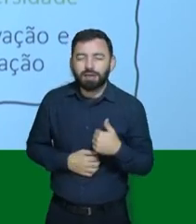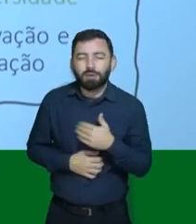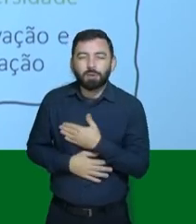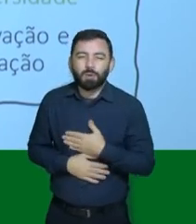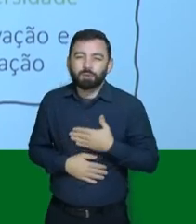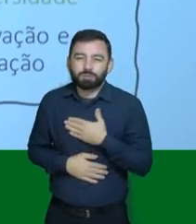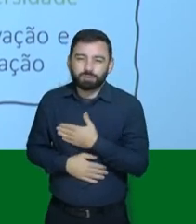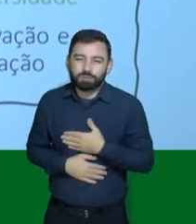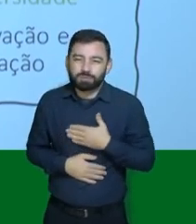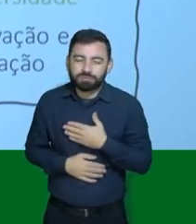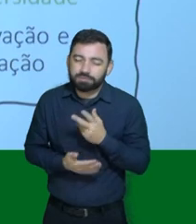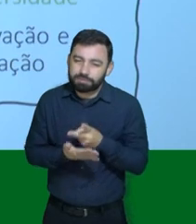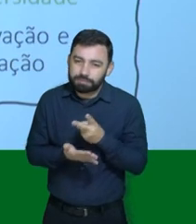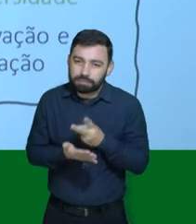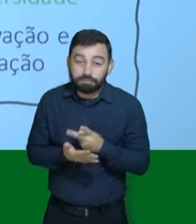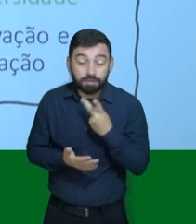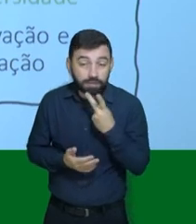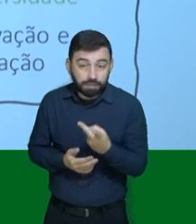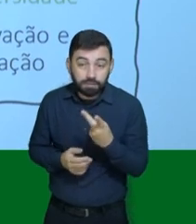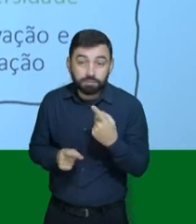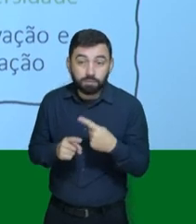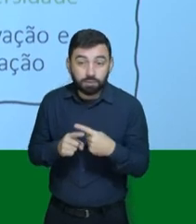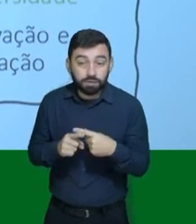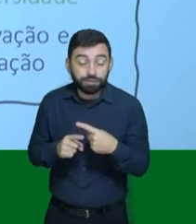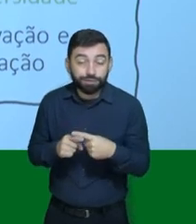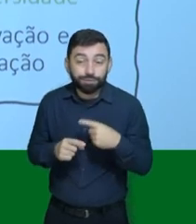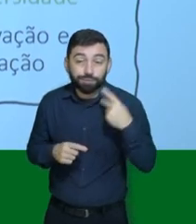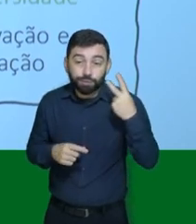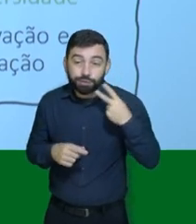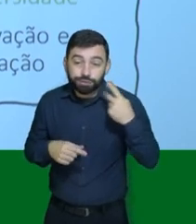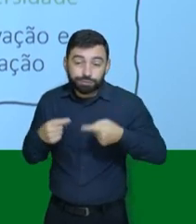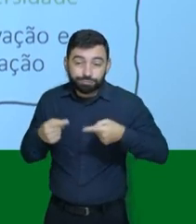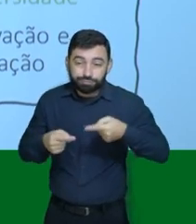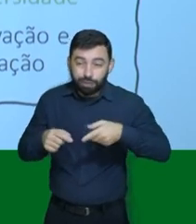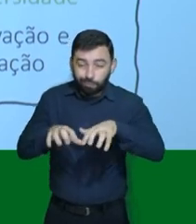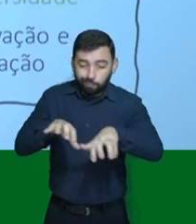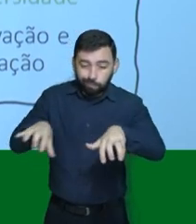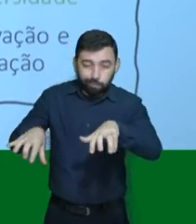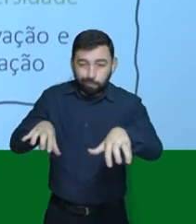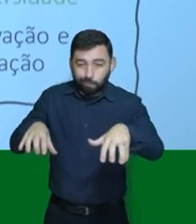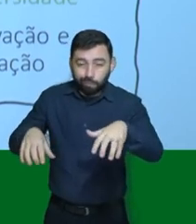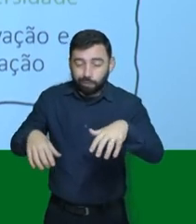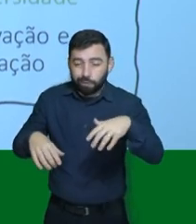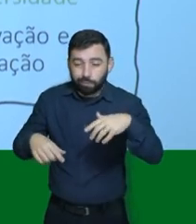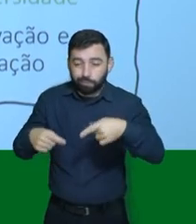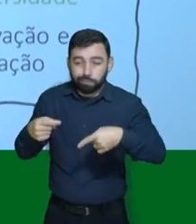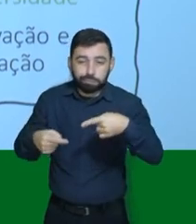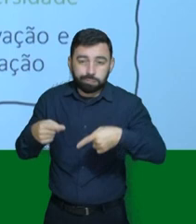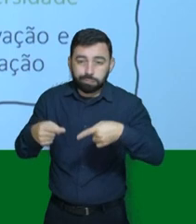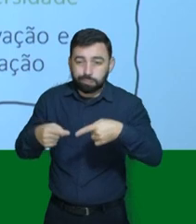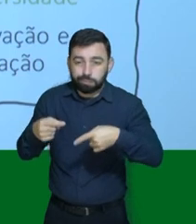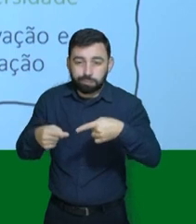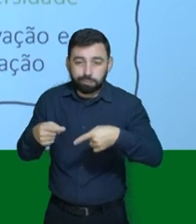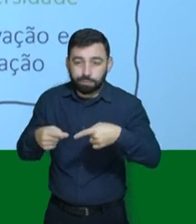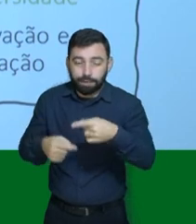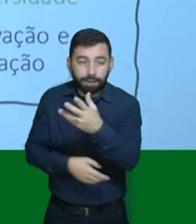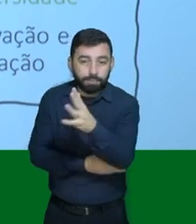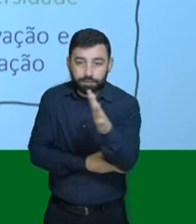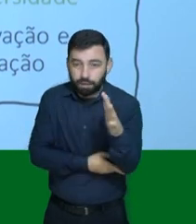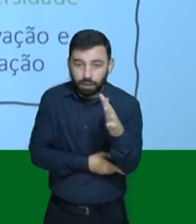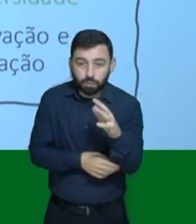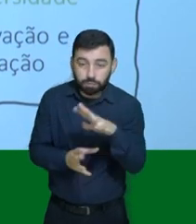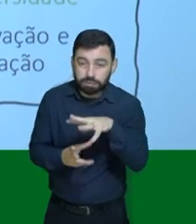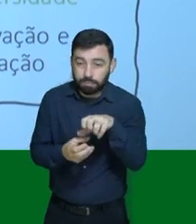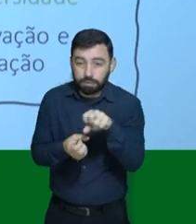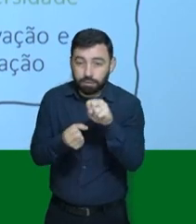nisso, porque politicamente isso é sempre um problema, virou muito uma polarização, né, que toda agenda de ambiental,